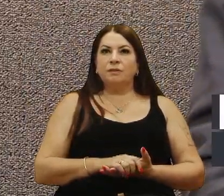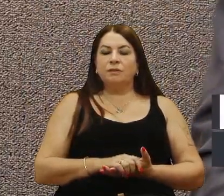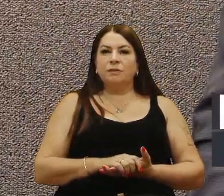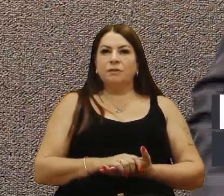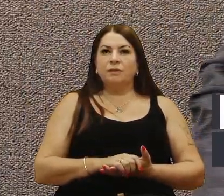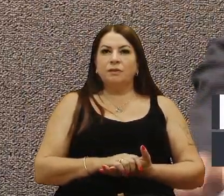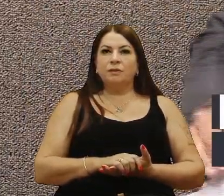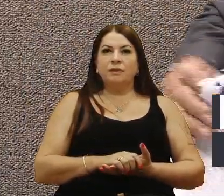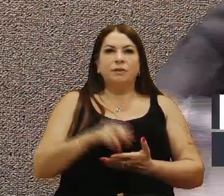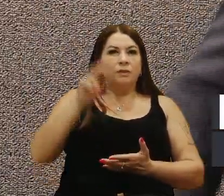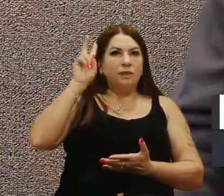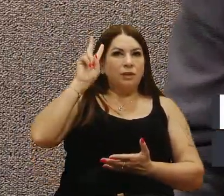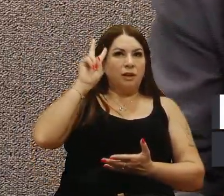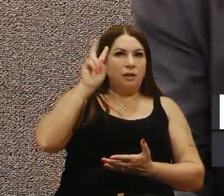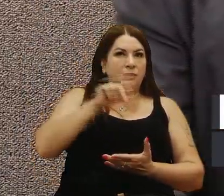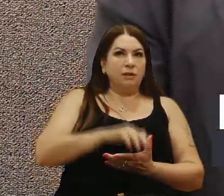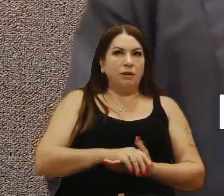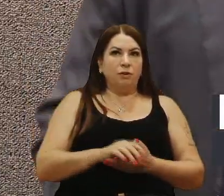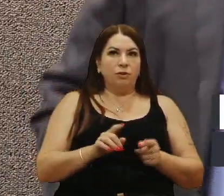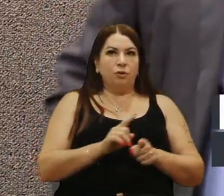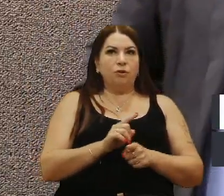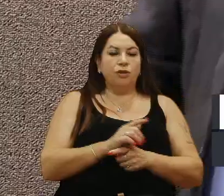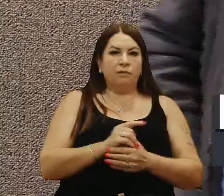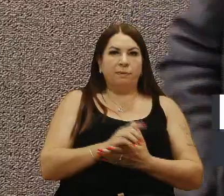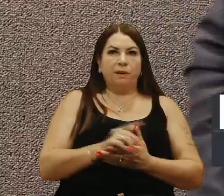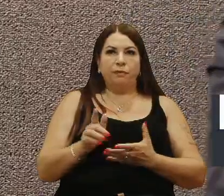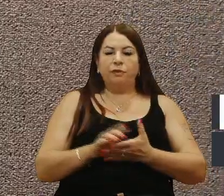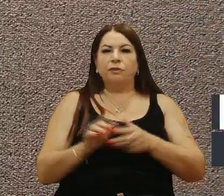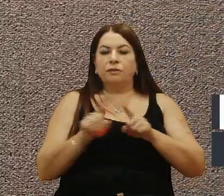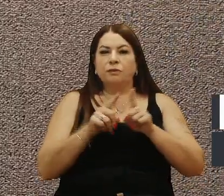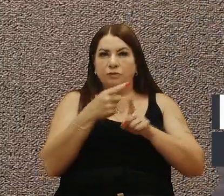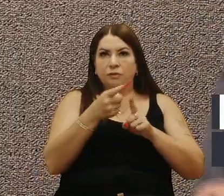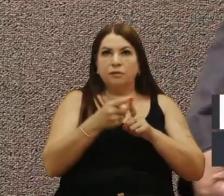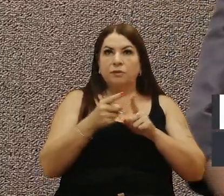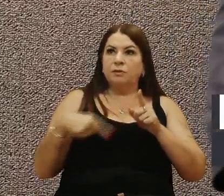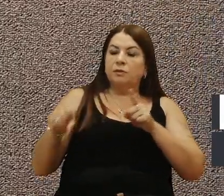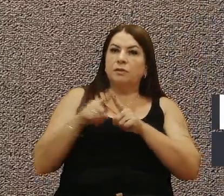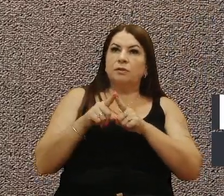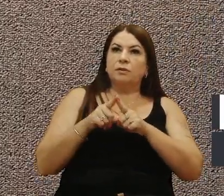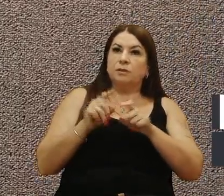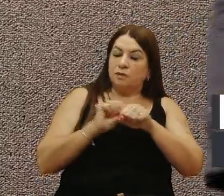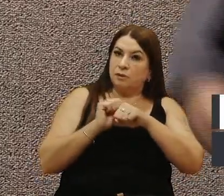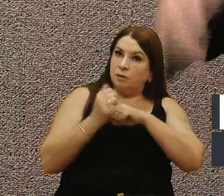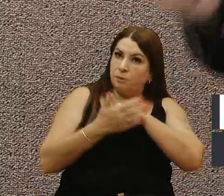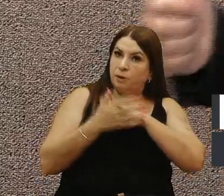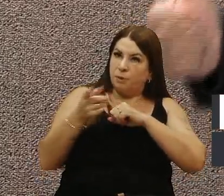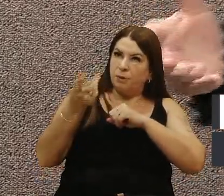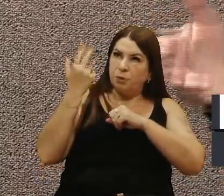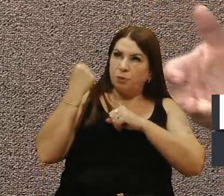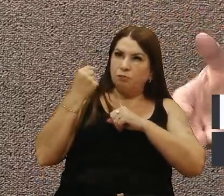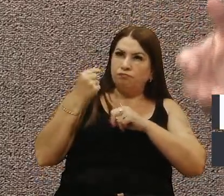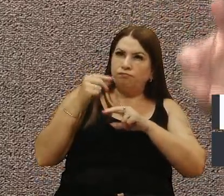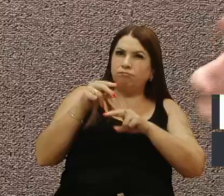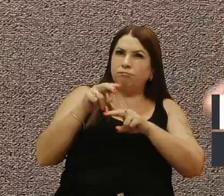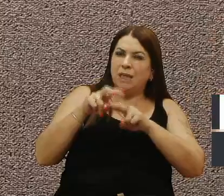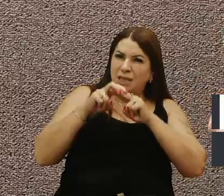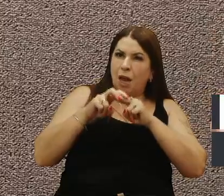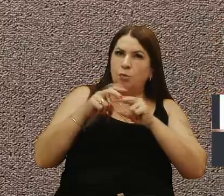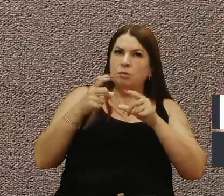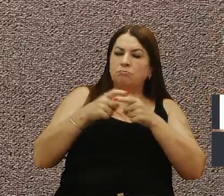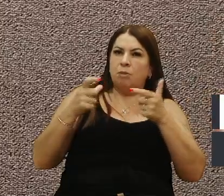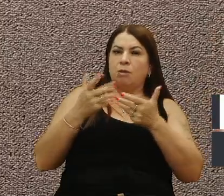vou relembrar uma situação que talvez eu nunca tenha falado nessa casa. Na pandemia, um dos motivos de